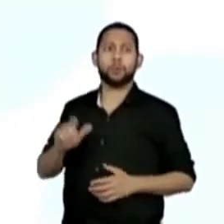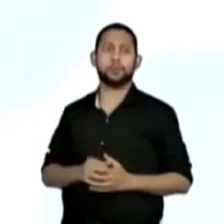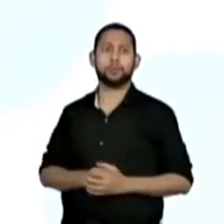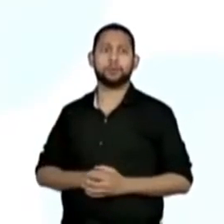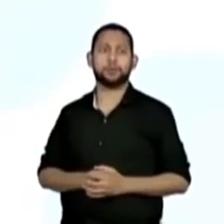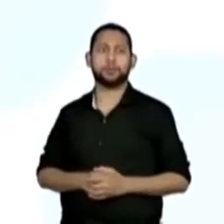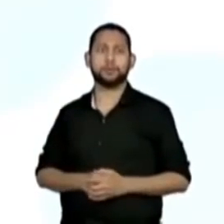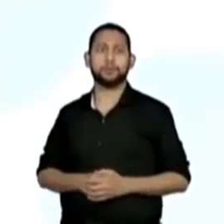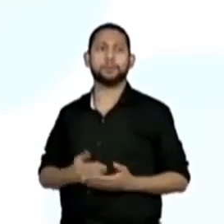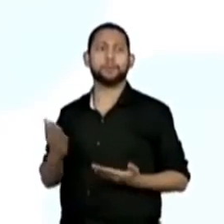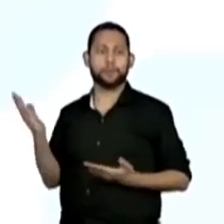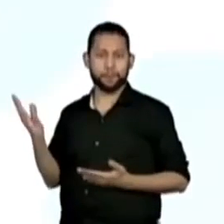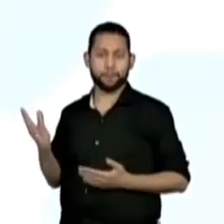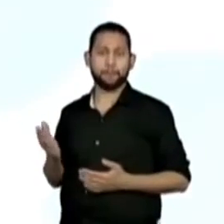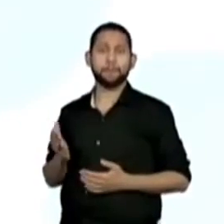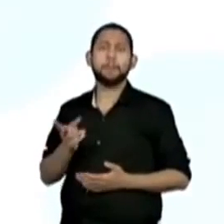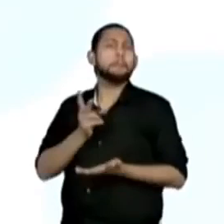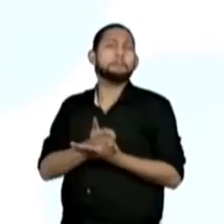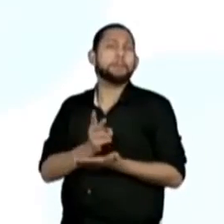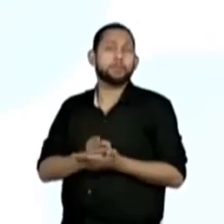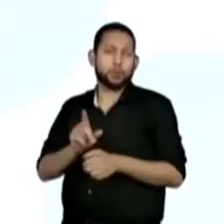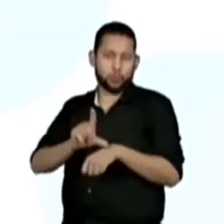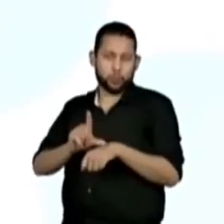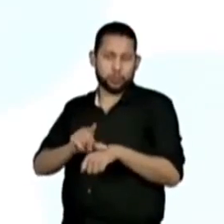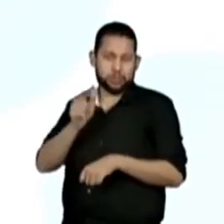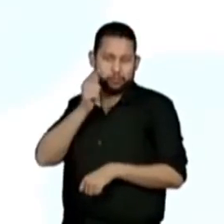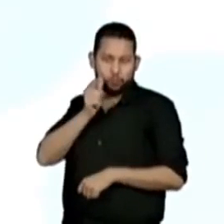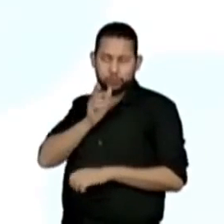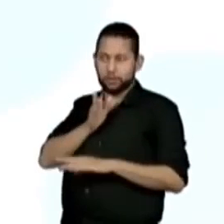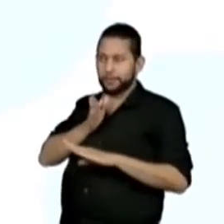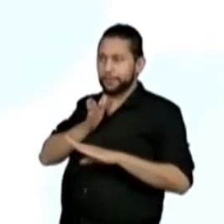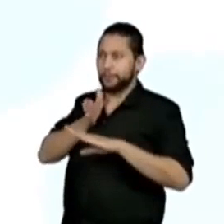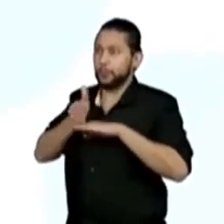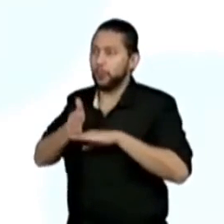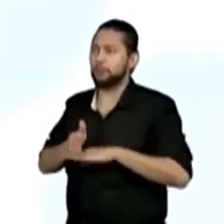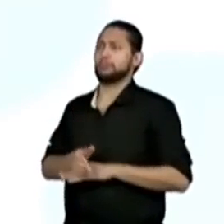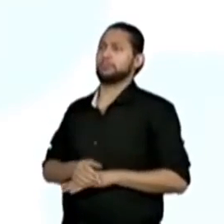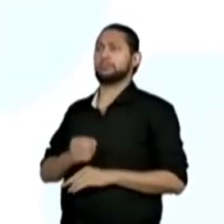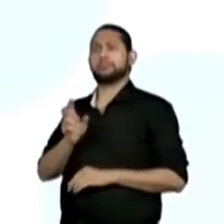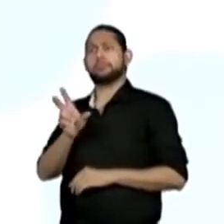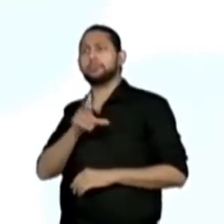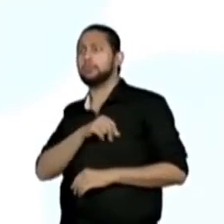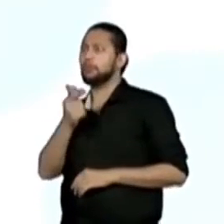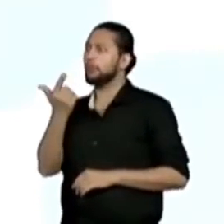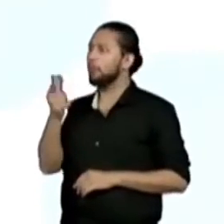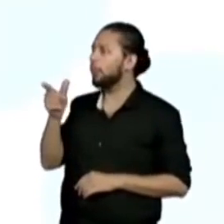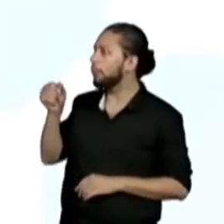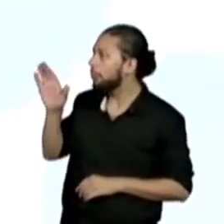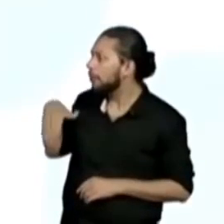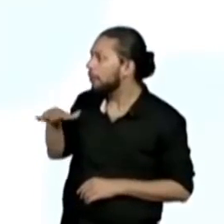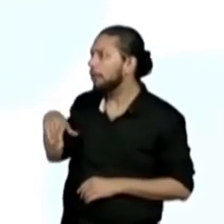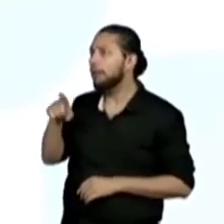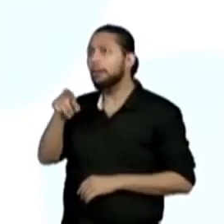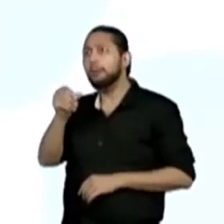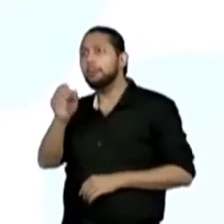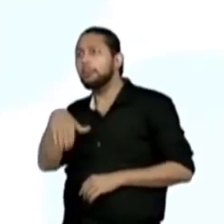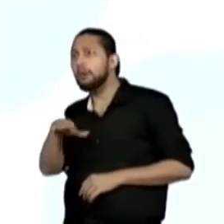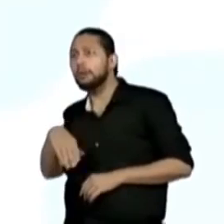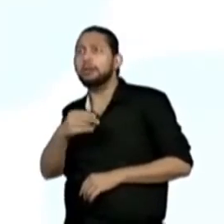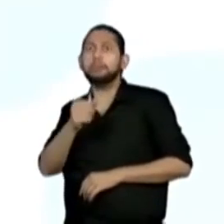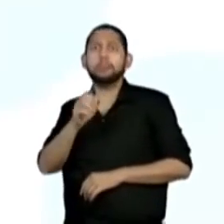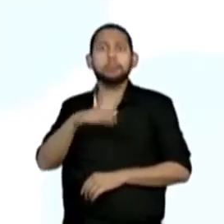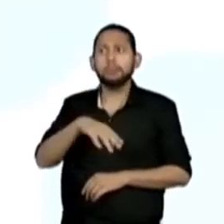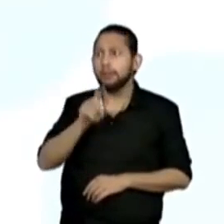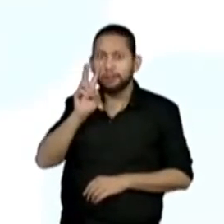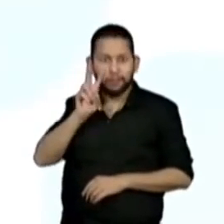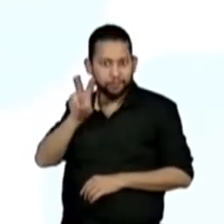observem na mesma loja Fabiana encontrou outras promoções ajude Fabiana